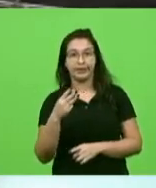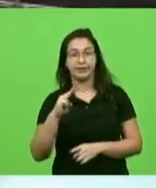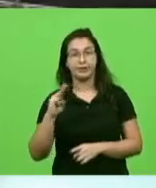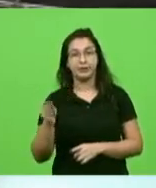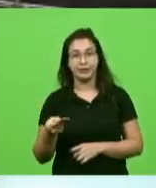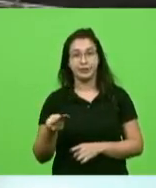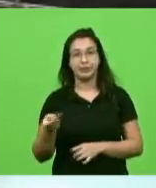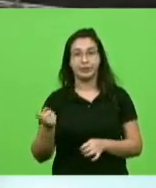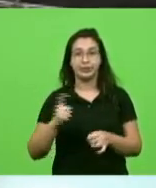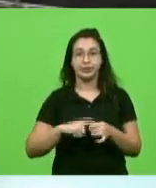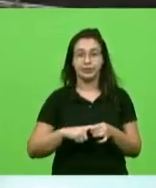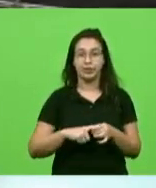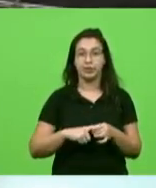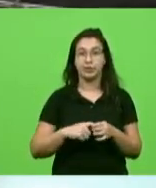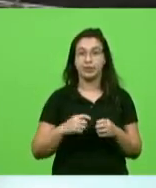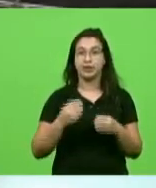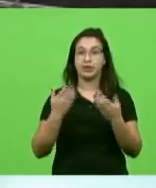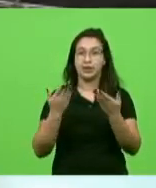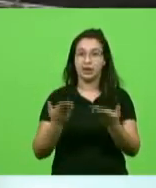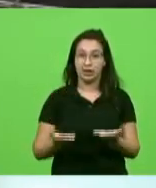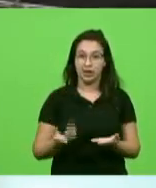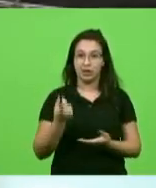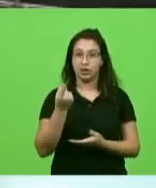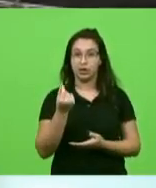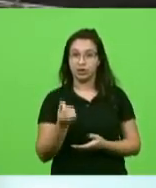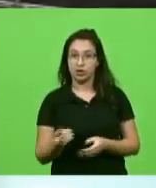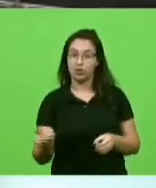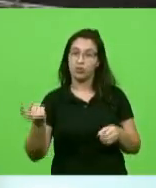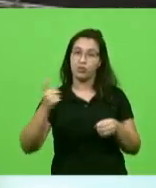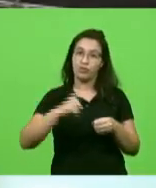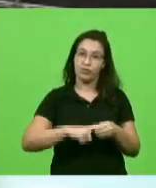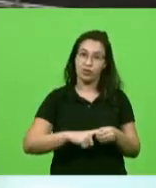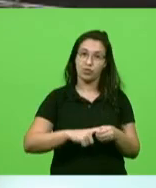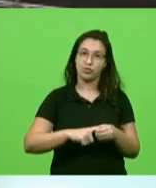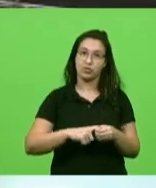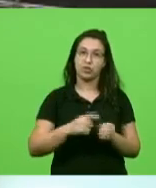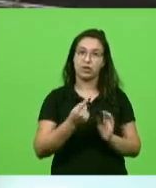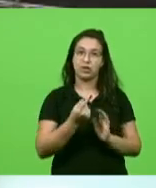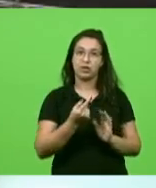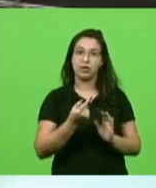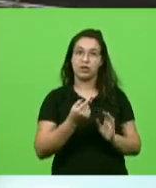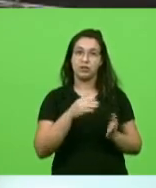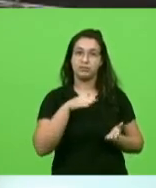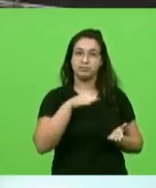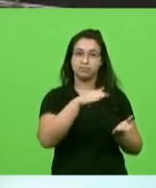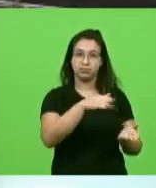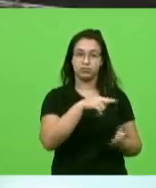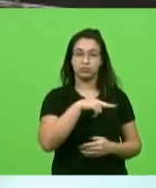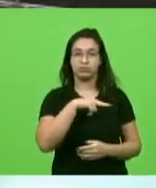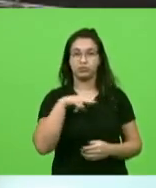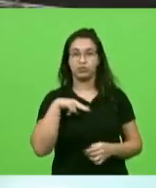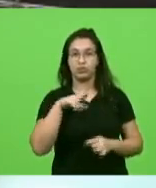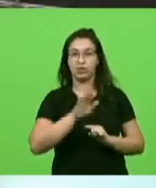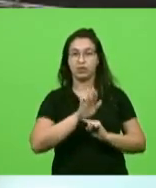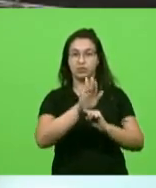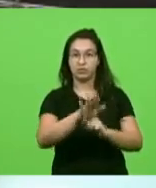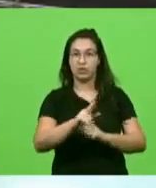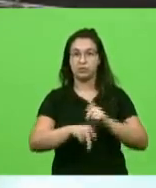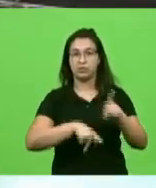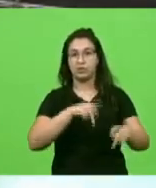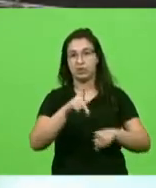de reais para que esses recursos retornem aos cofres públicos em favor da nossa população